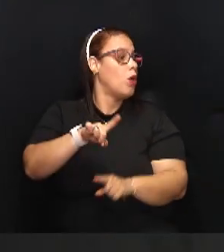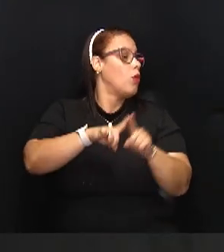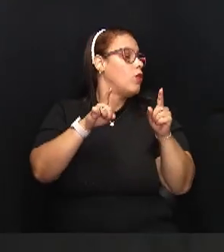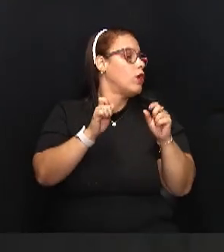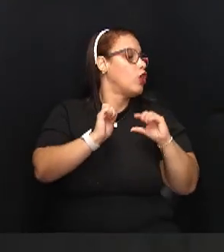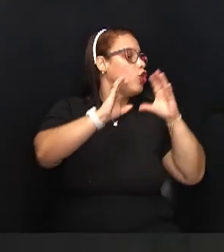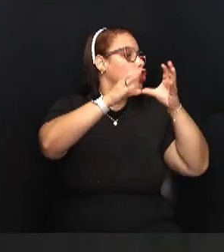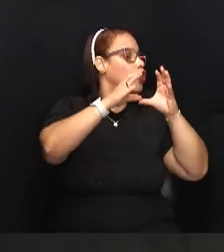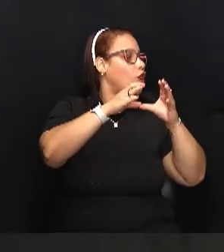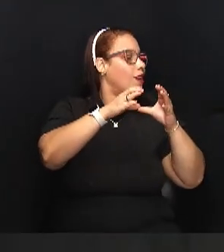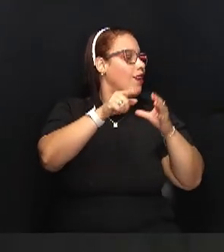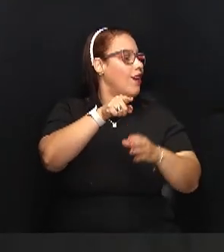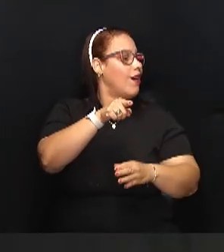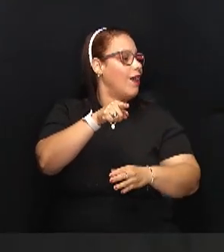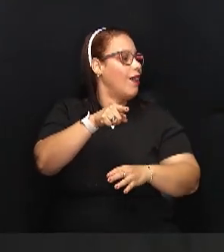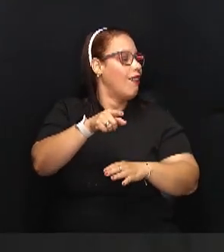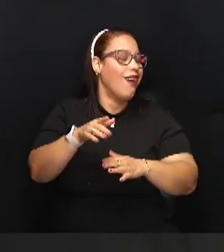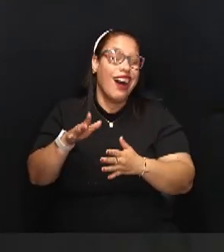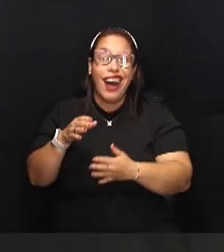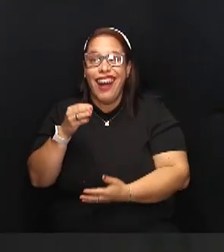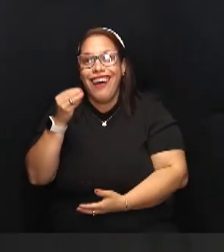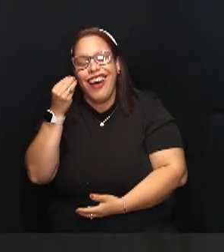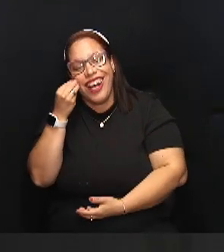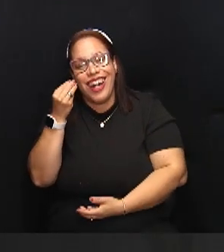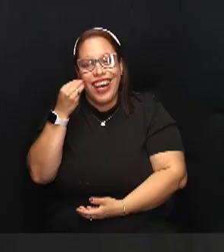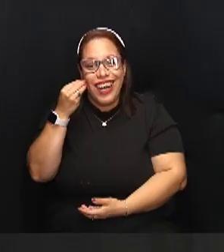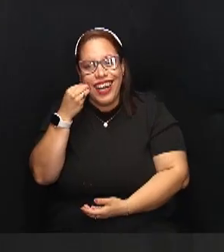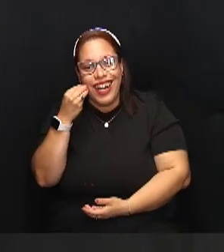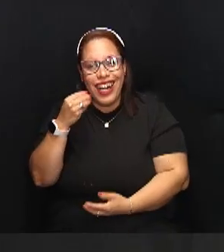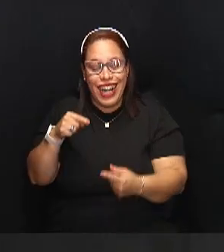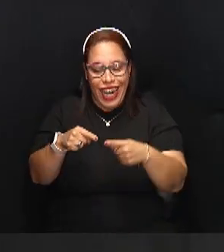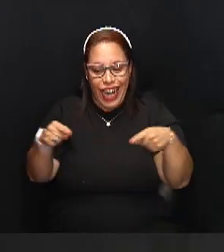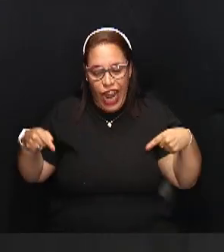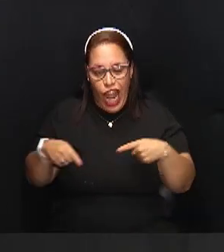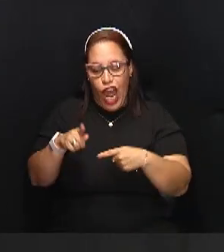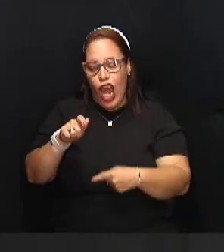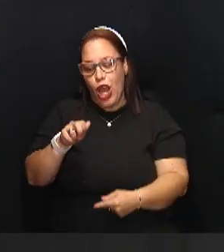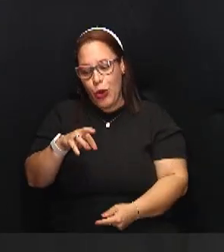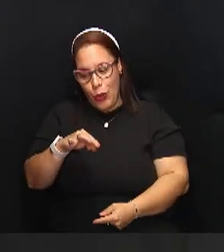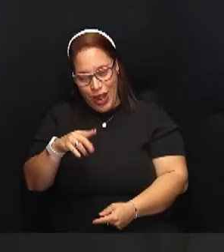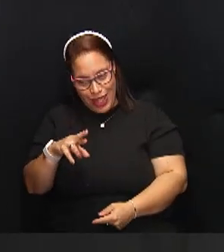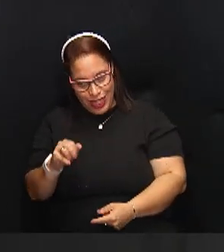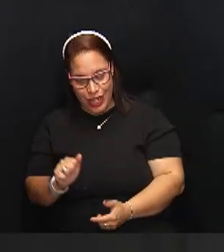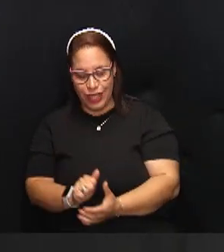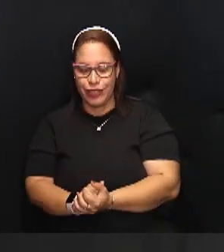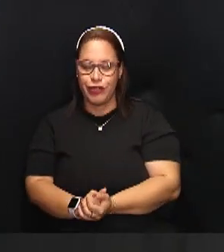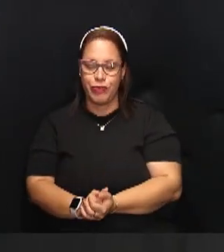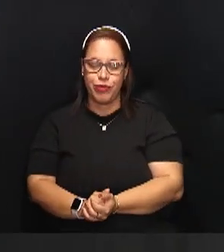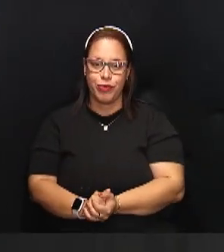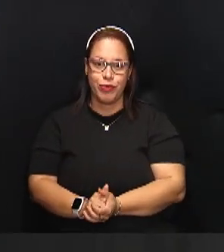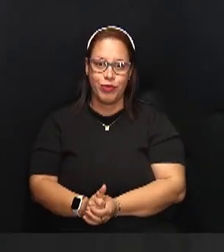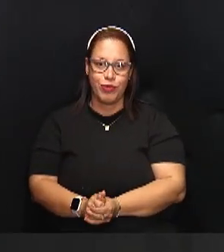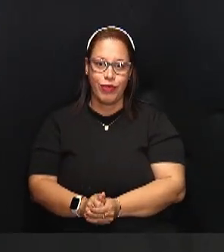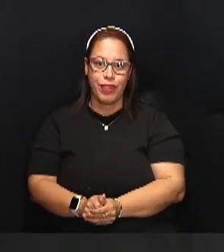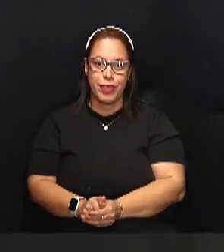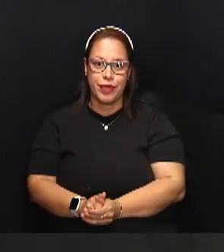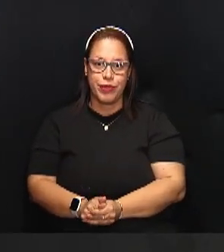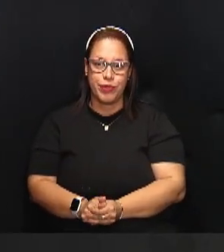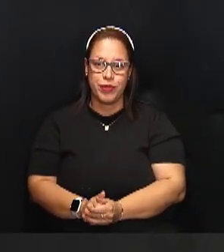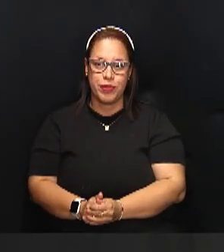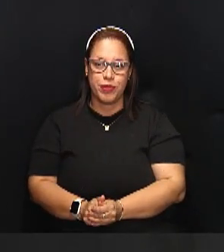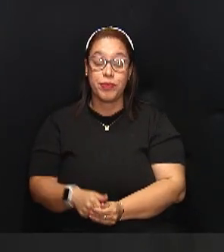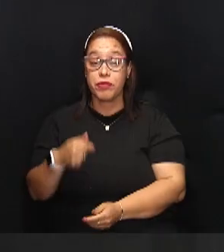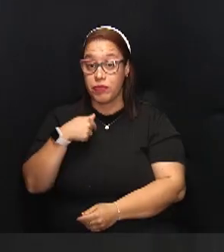handebol? Eu arrisquei, mas era de quadra. Entendi. Mas eu fui